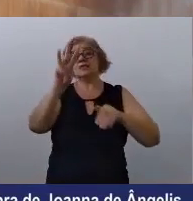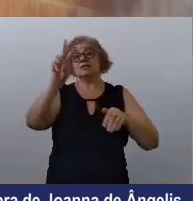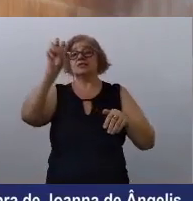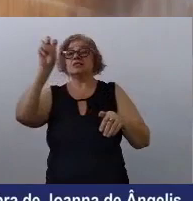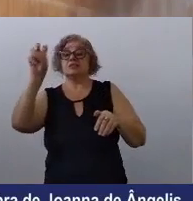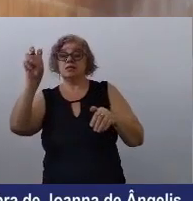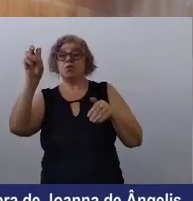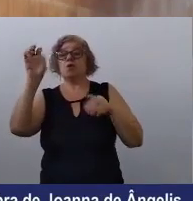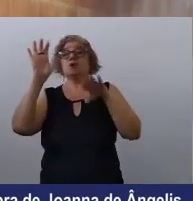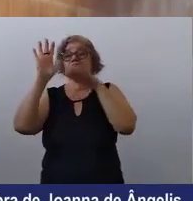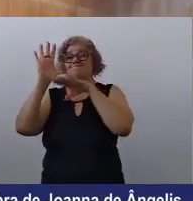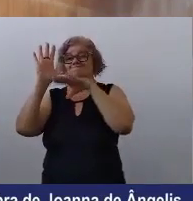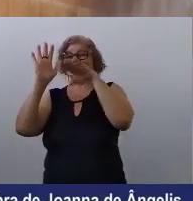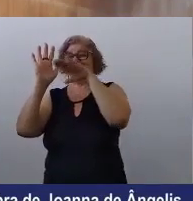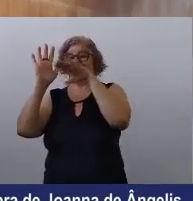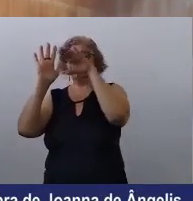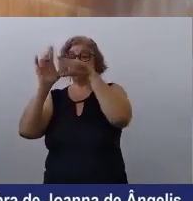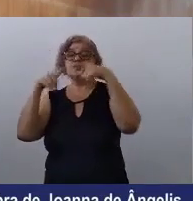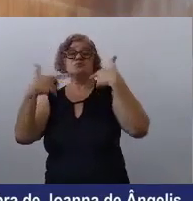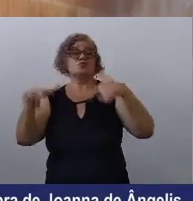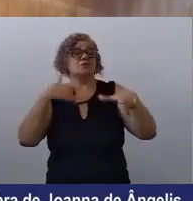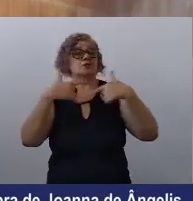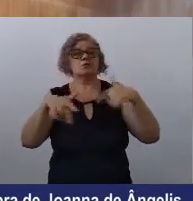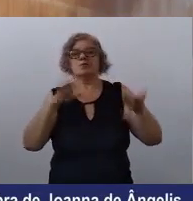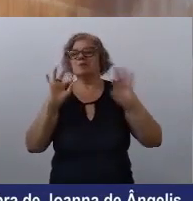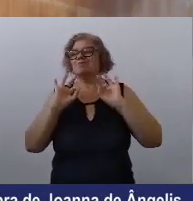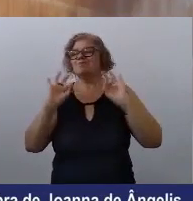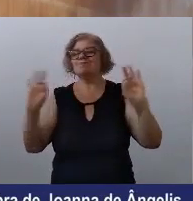35 anos de serviços maravilhosos.